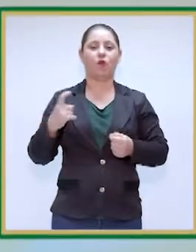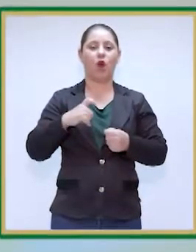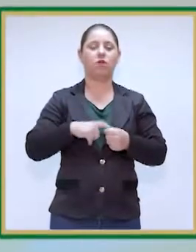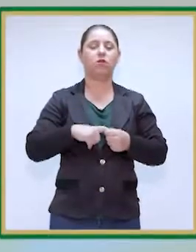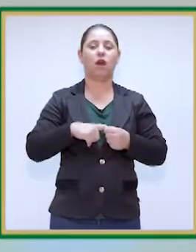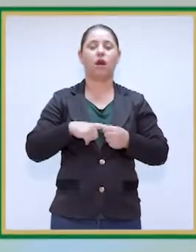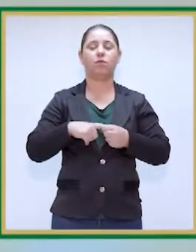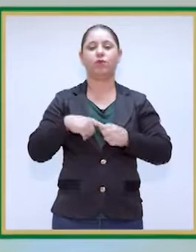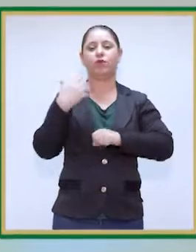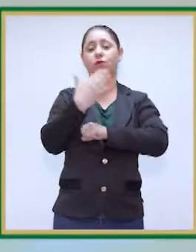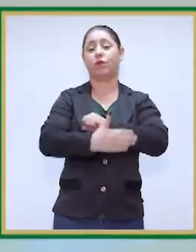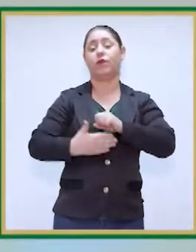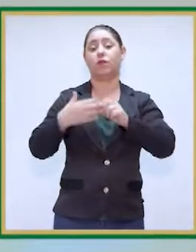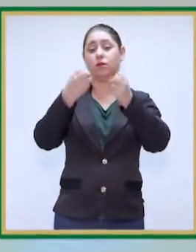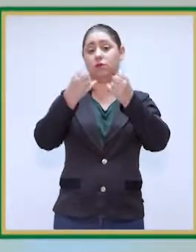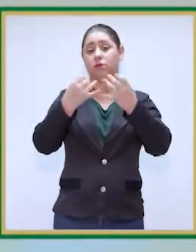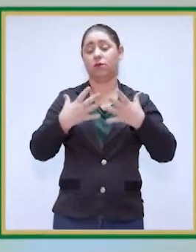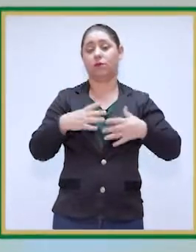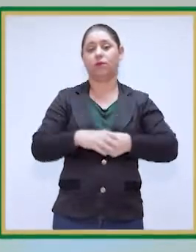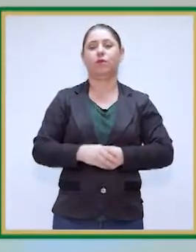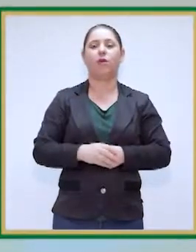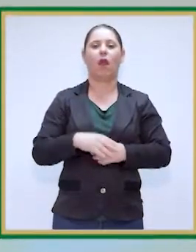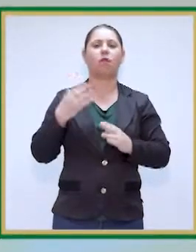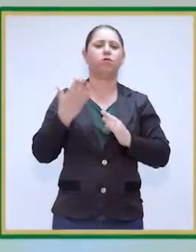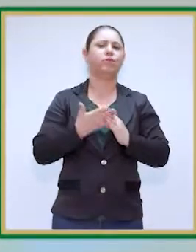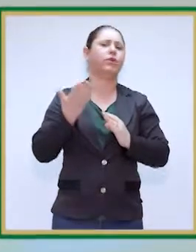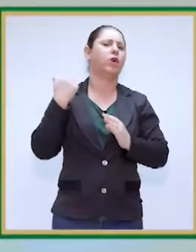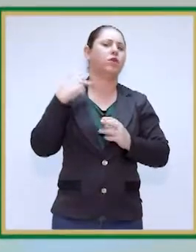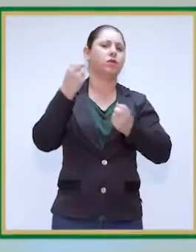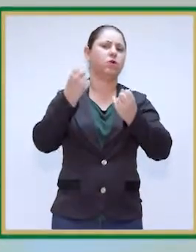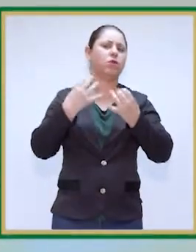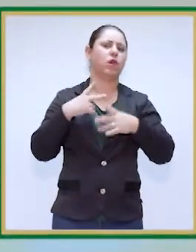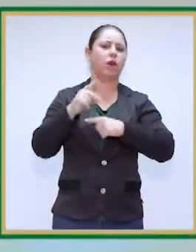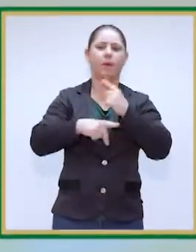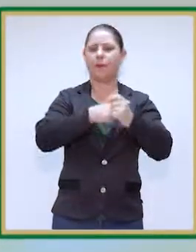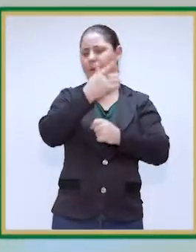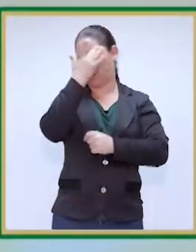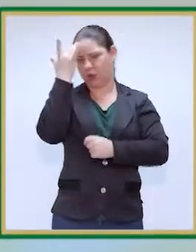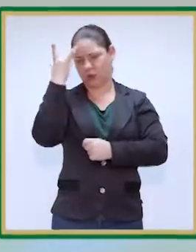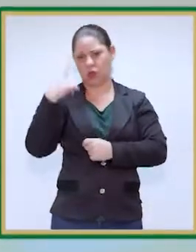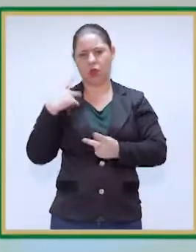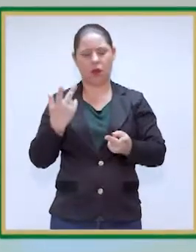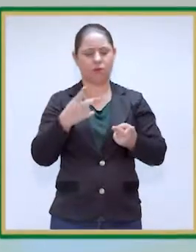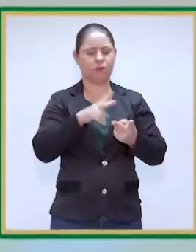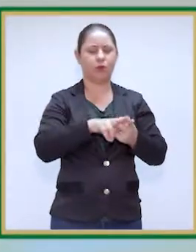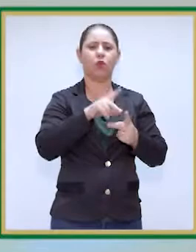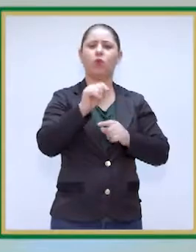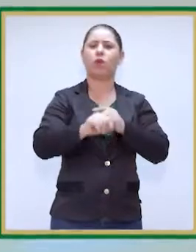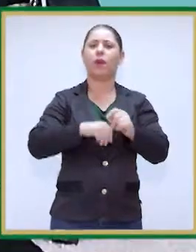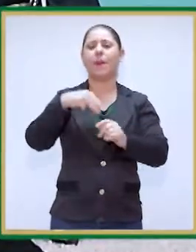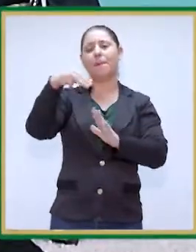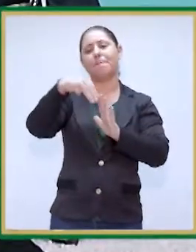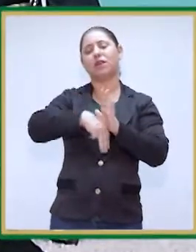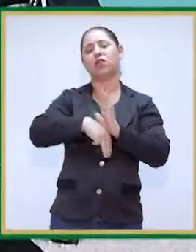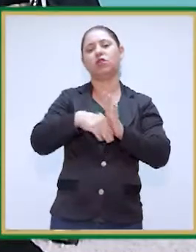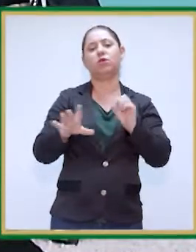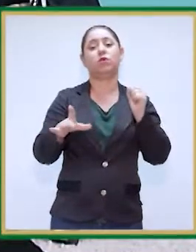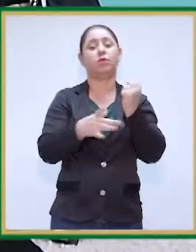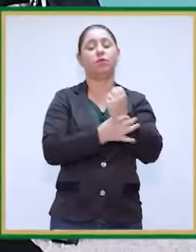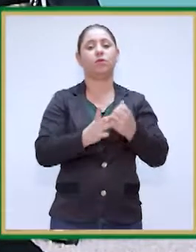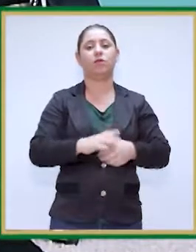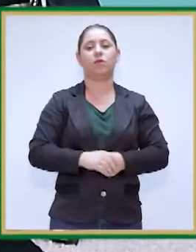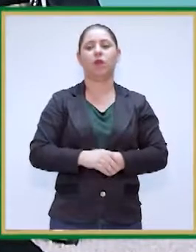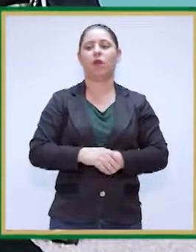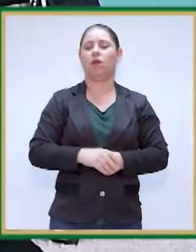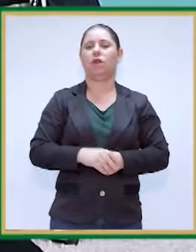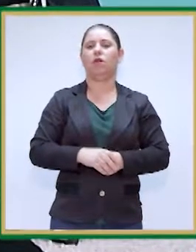Voltamos com o programa Defensoria Explica. No bloco anterior, a gente estava falando sobre as pessoas que cumprem medida de segurança. Bom, doutor, para